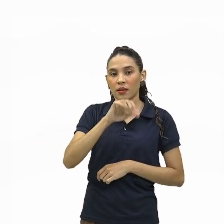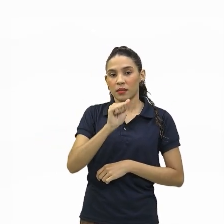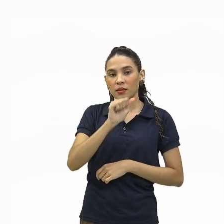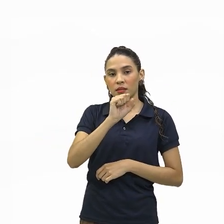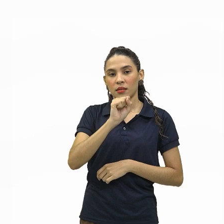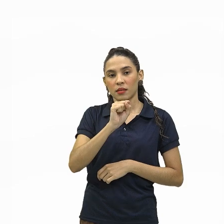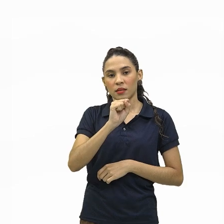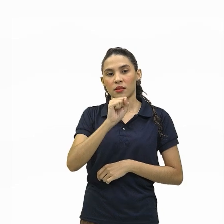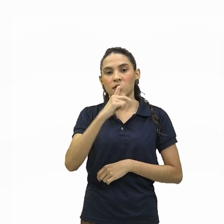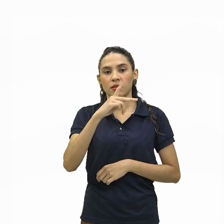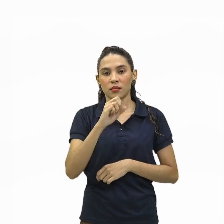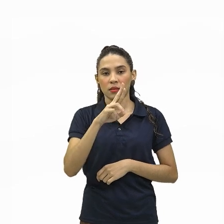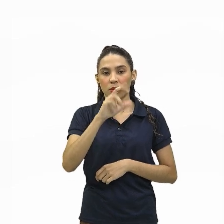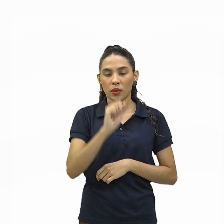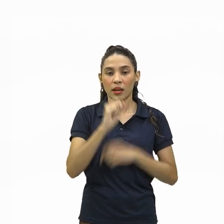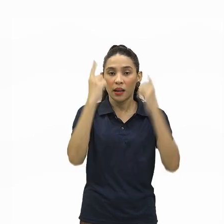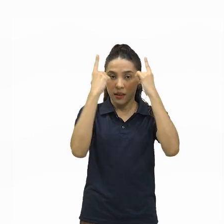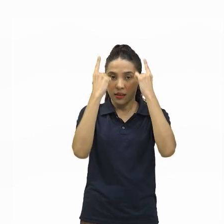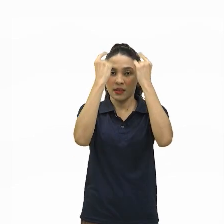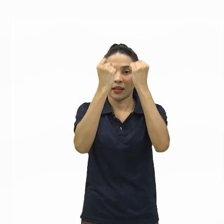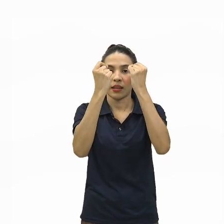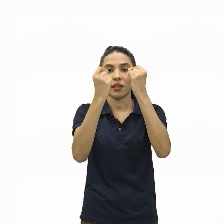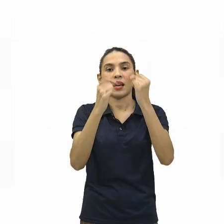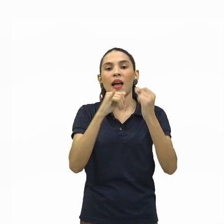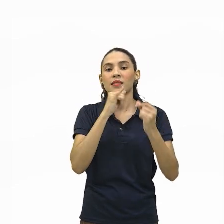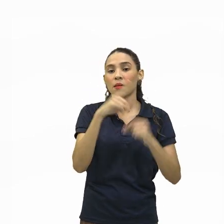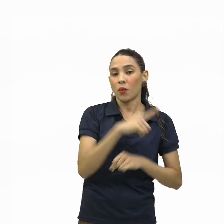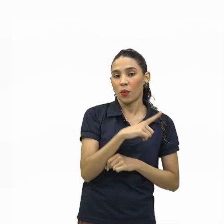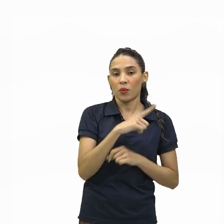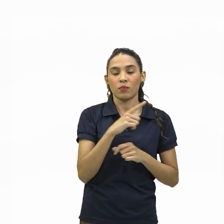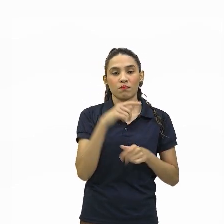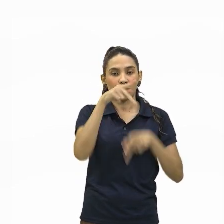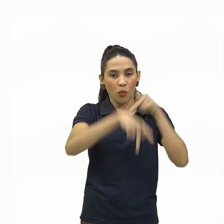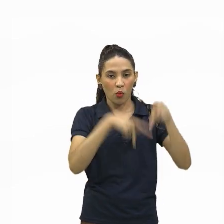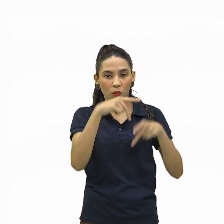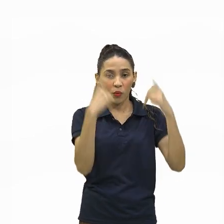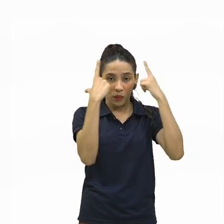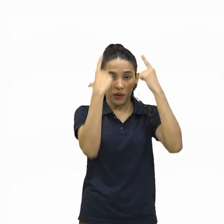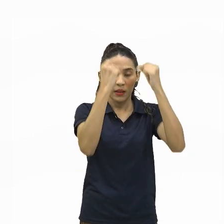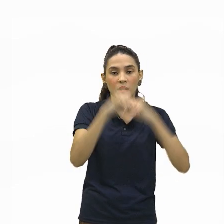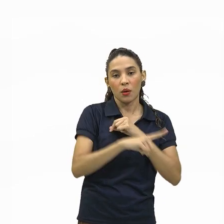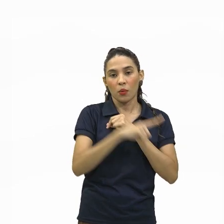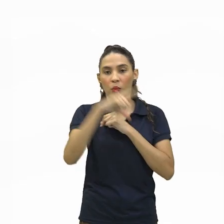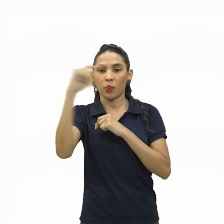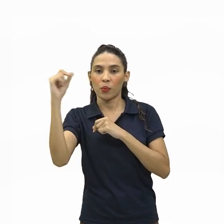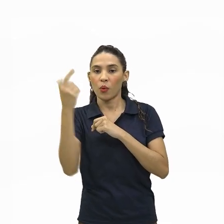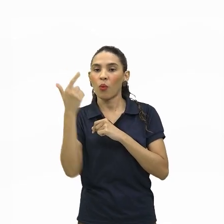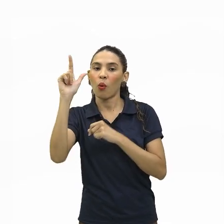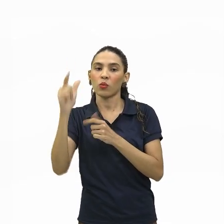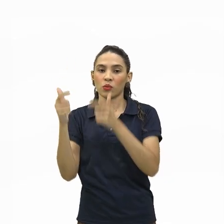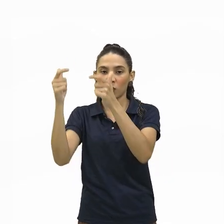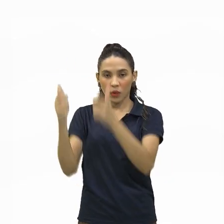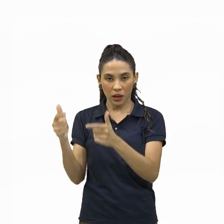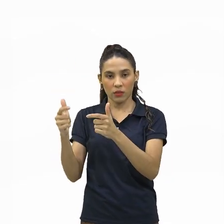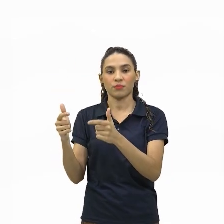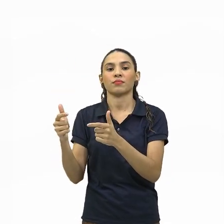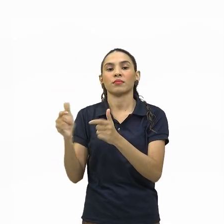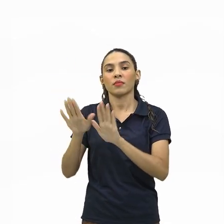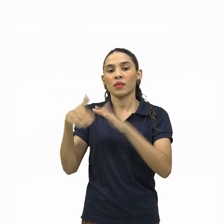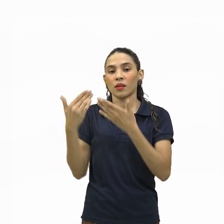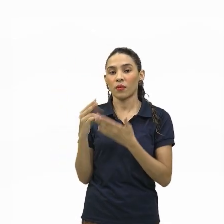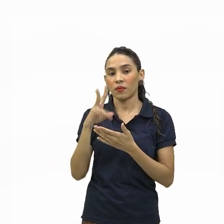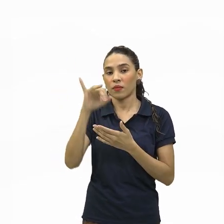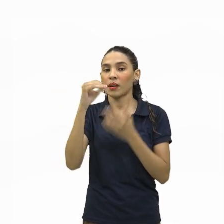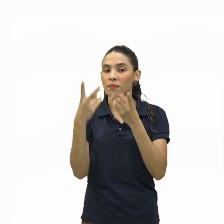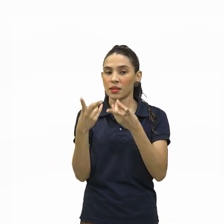qual a população grega foge para o interior do continente. Então você percebe que dentro desse